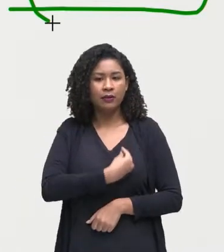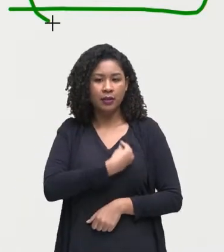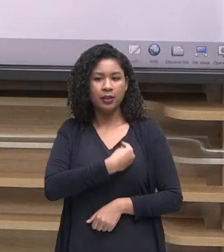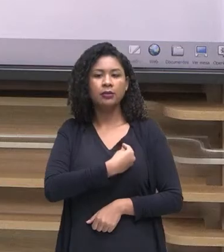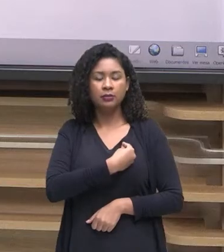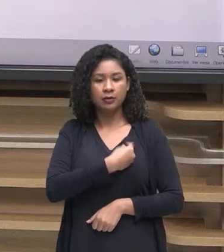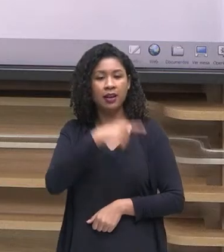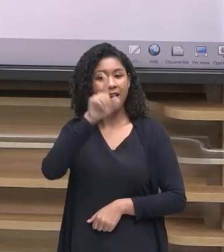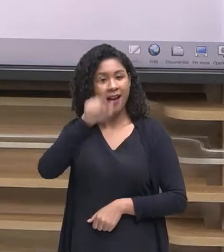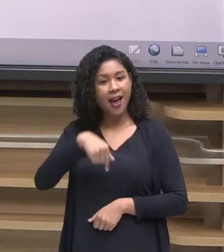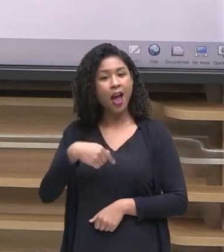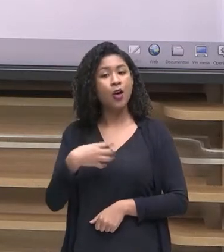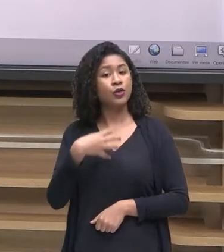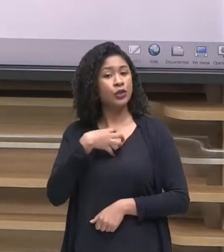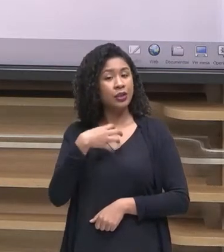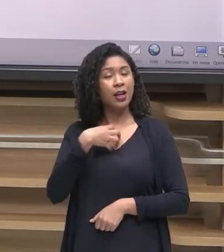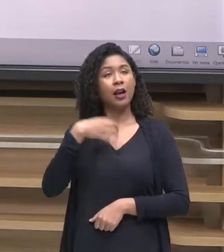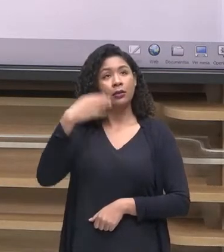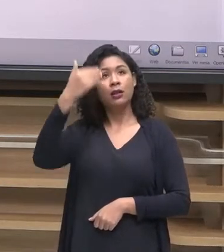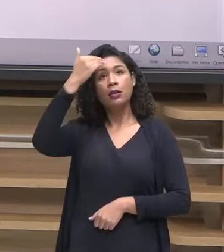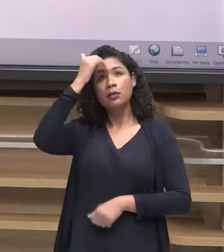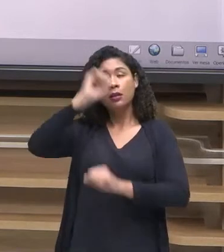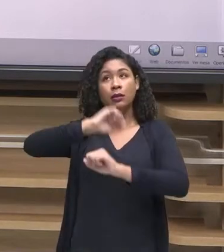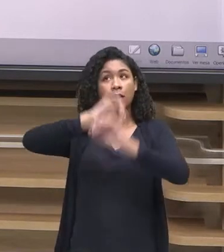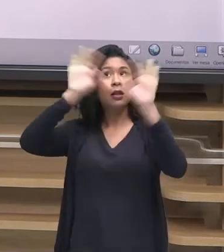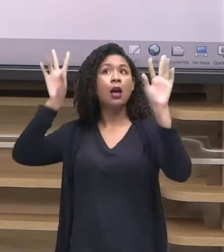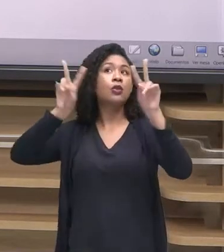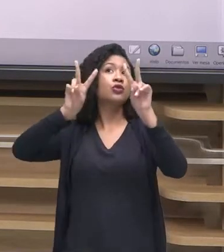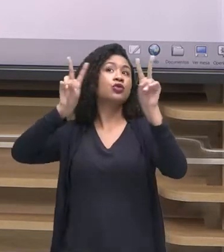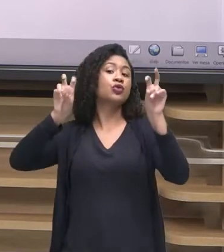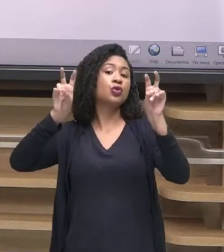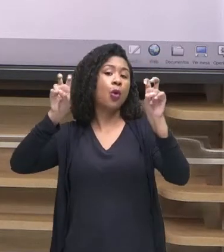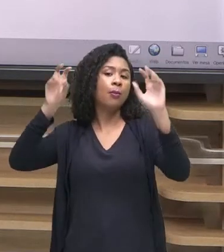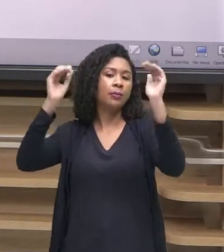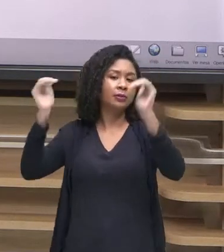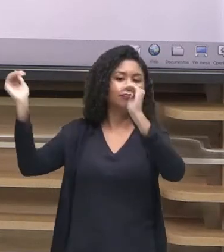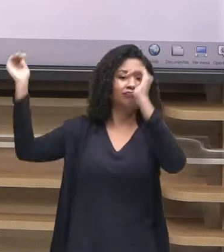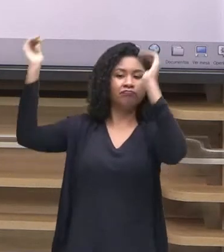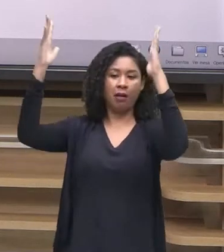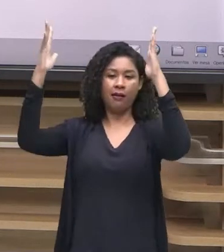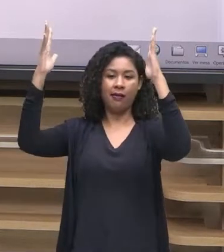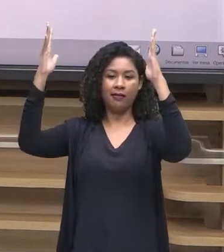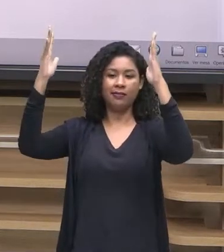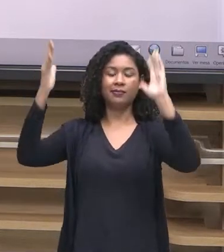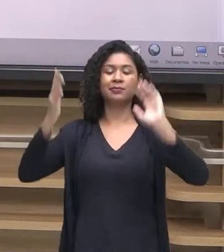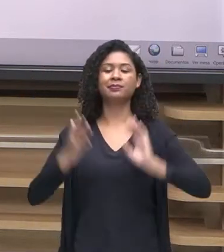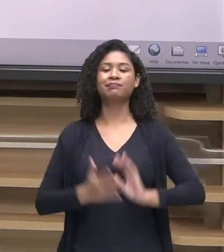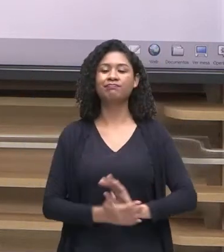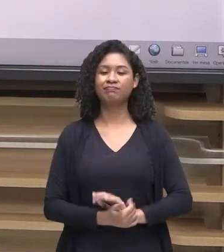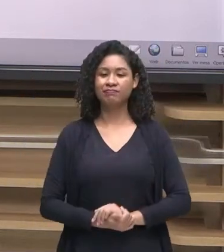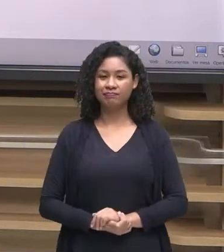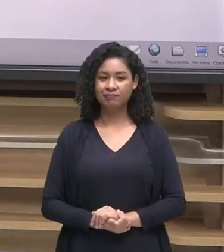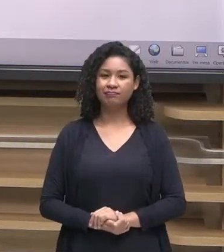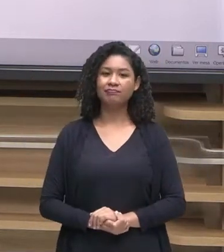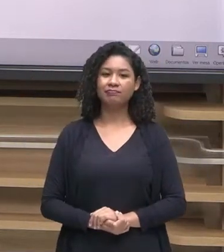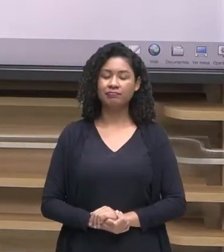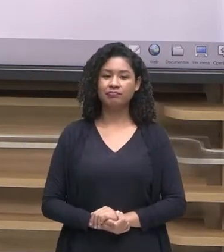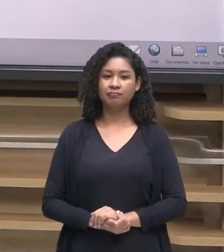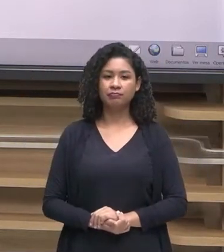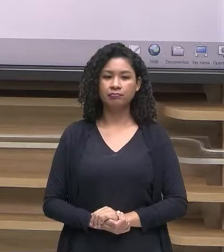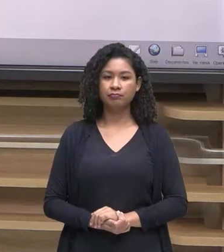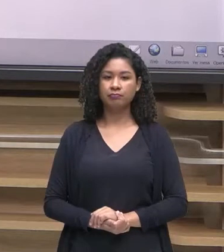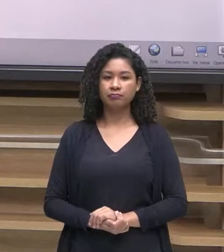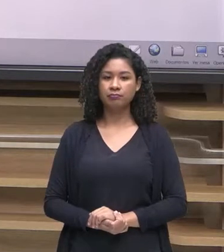como você vai entender o divino, entender o transcendente. O rosto de